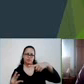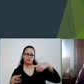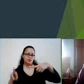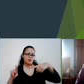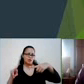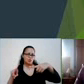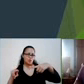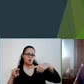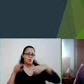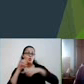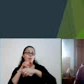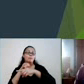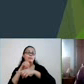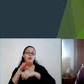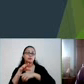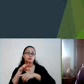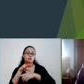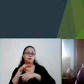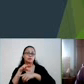seria...